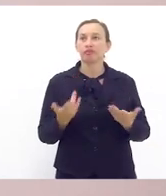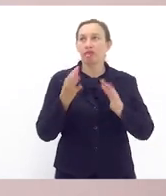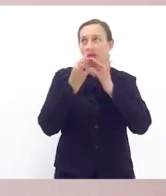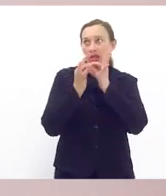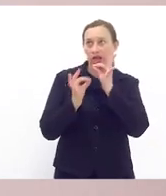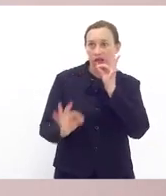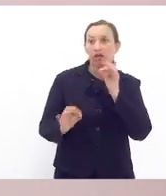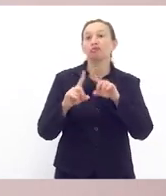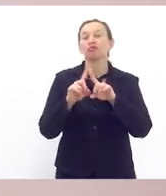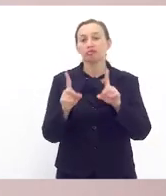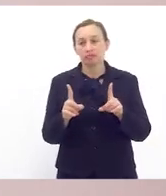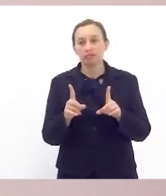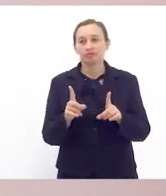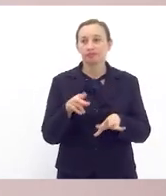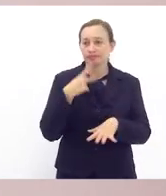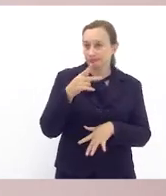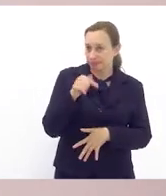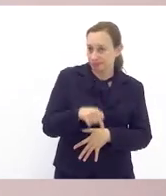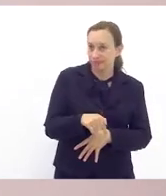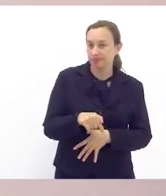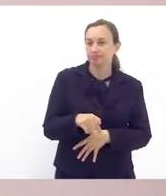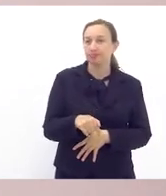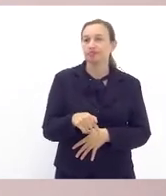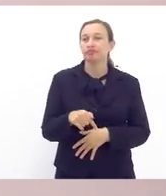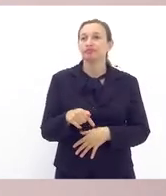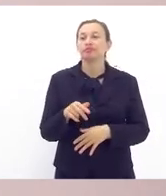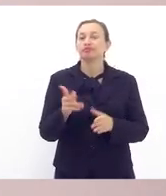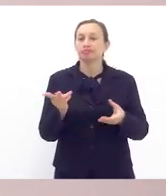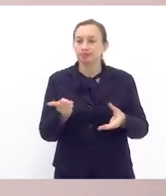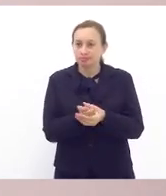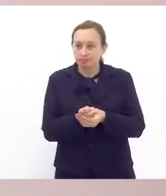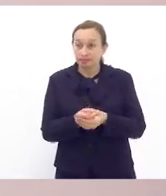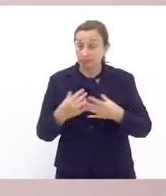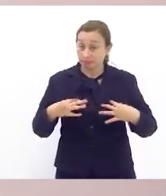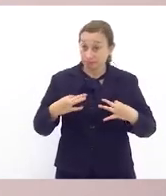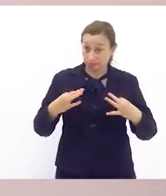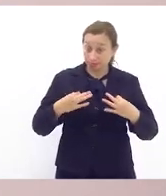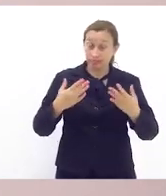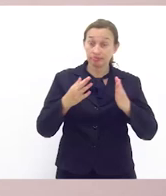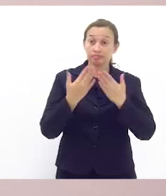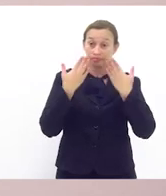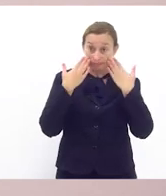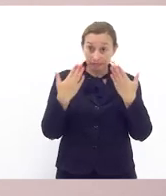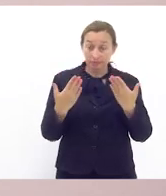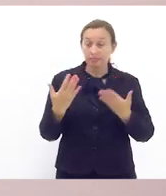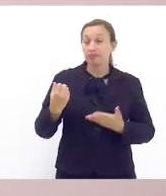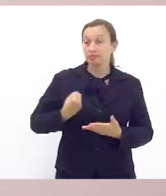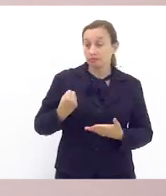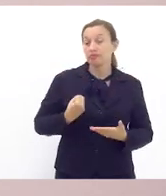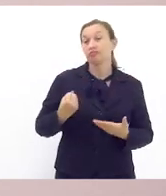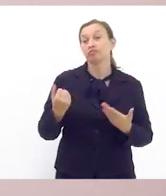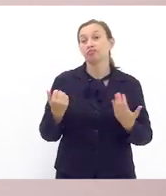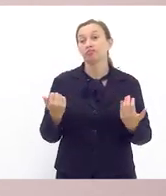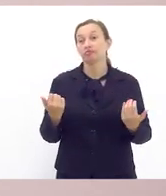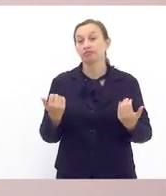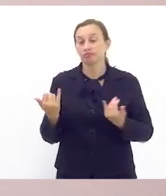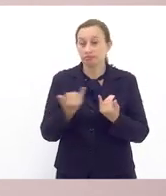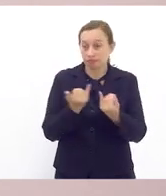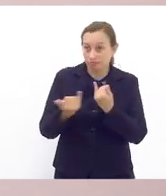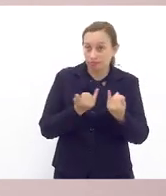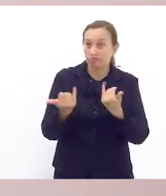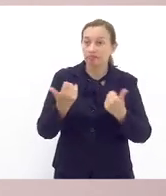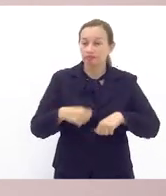vou me estender muito mas a nossa colocação é que o PROCON está à disposição para apresentar números o que for necessário nós temos